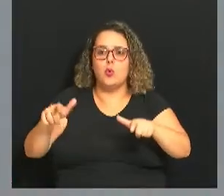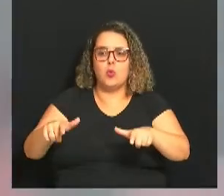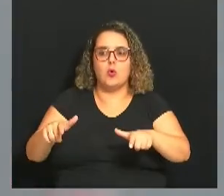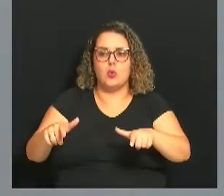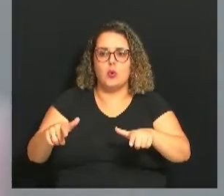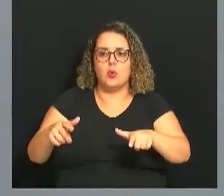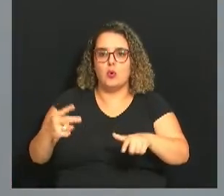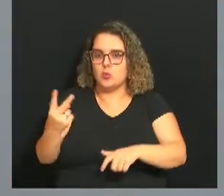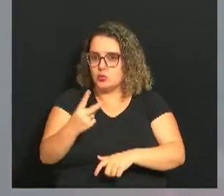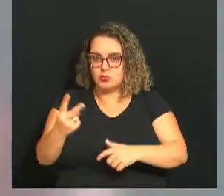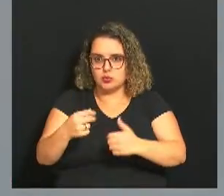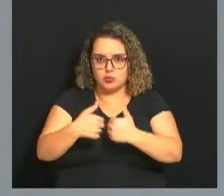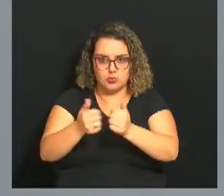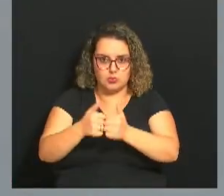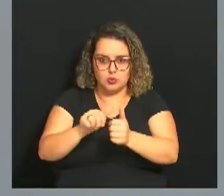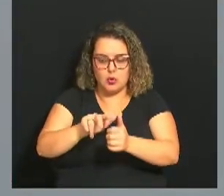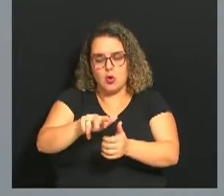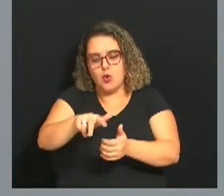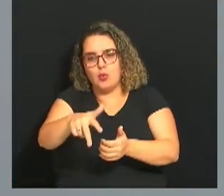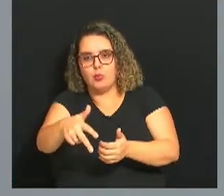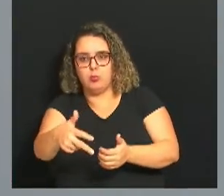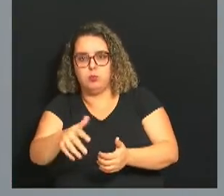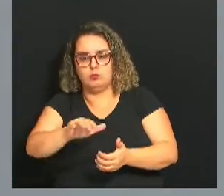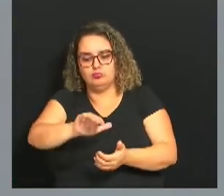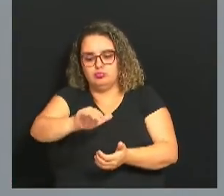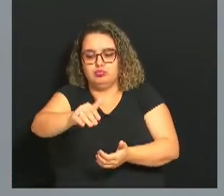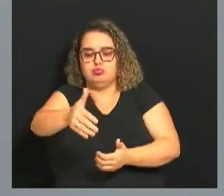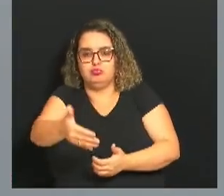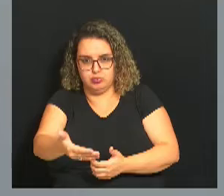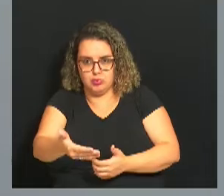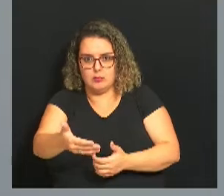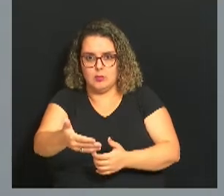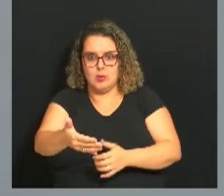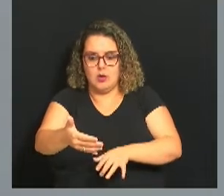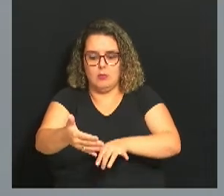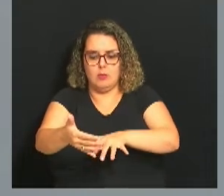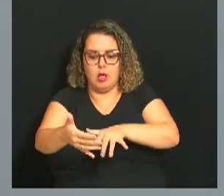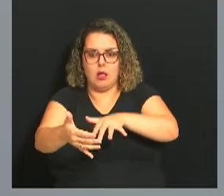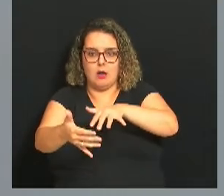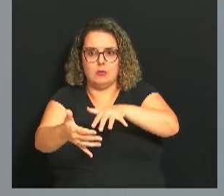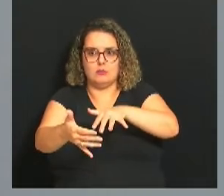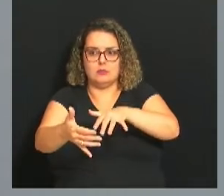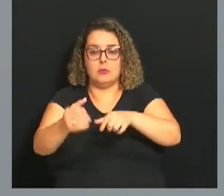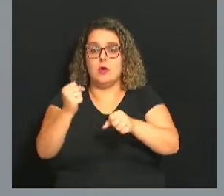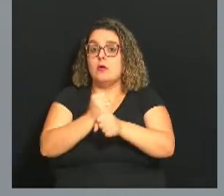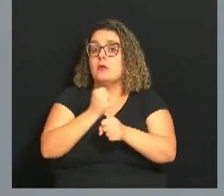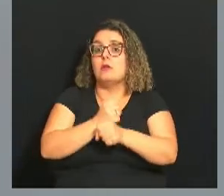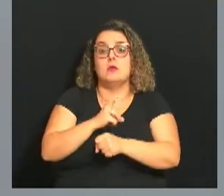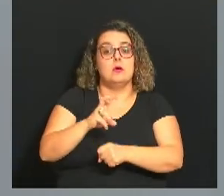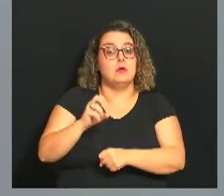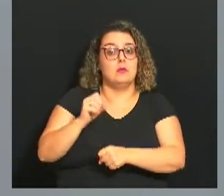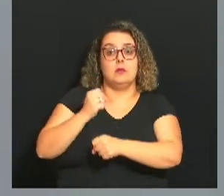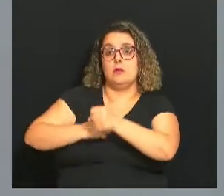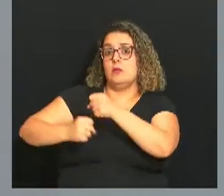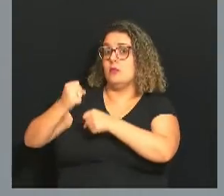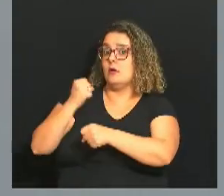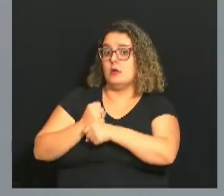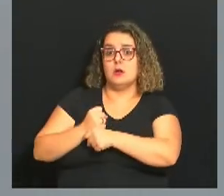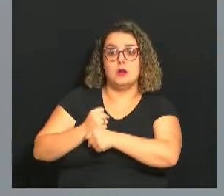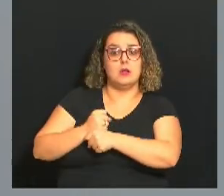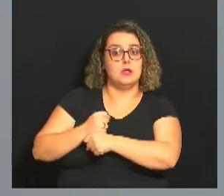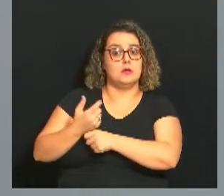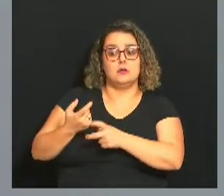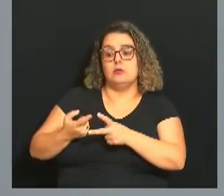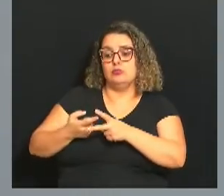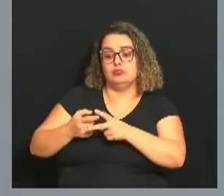ônibus, né, afundaram, o rio transbordou. Esse canal ele foi construído há 50 anos atrás, mas se você não faz a manutenção